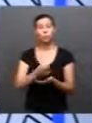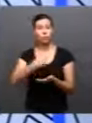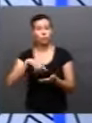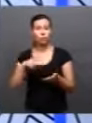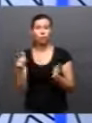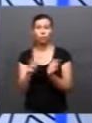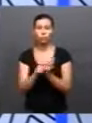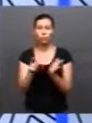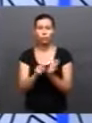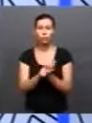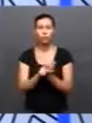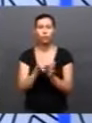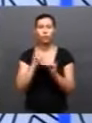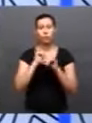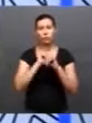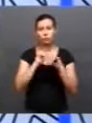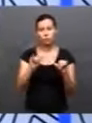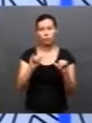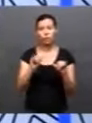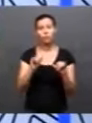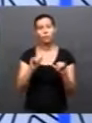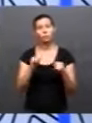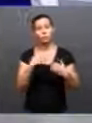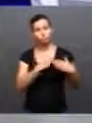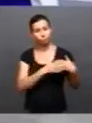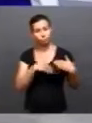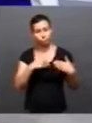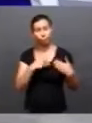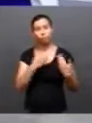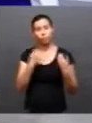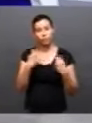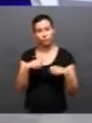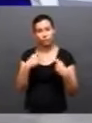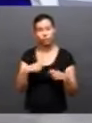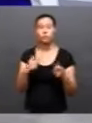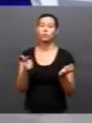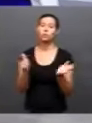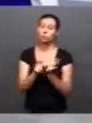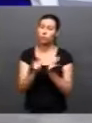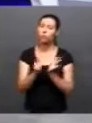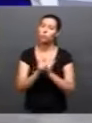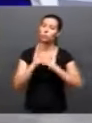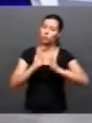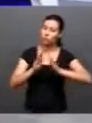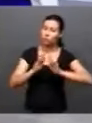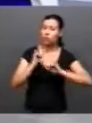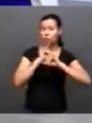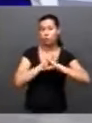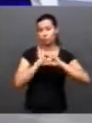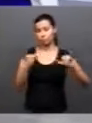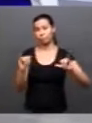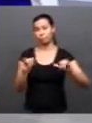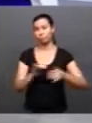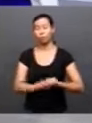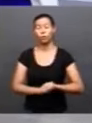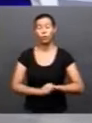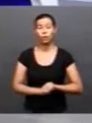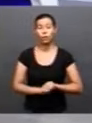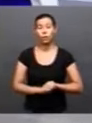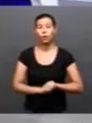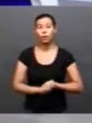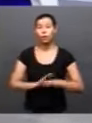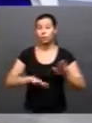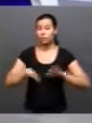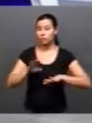fazer autoapalpação das mamas? Há muitos e muitos anos. Aqui nessa TV a gente já fez sobre isso, programas sobre isso. Então o que acontece? Acontece